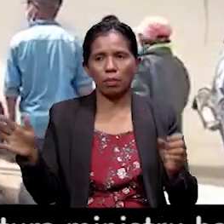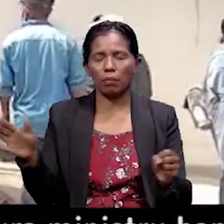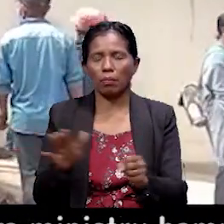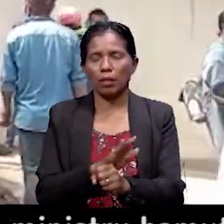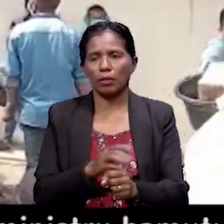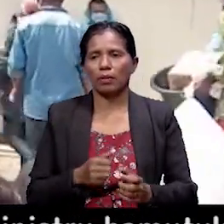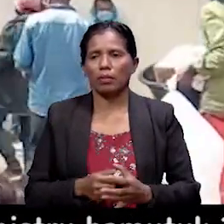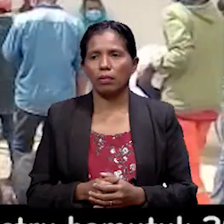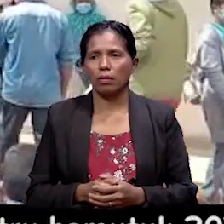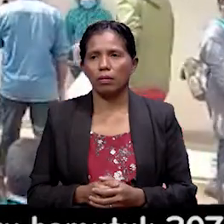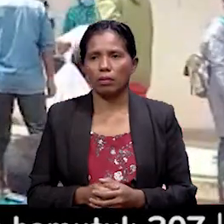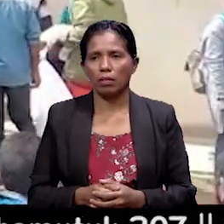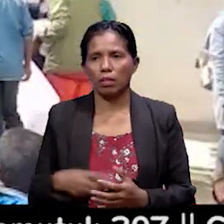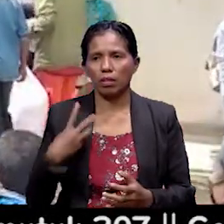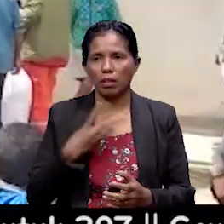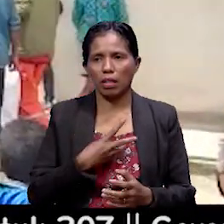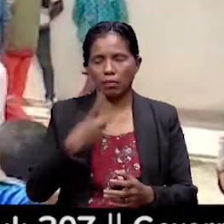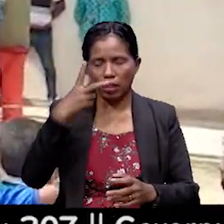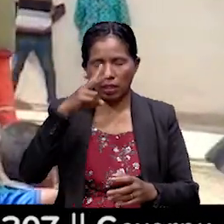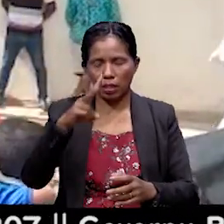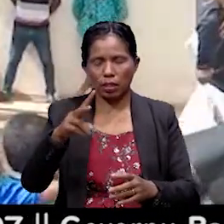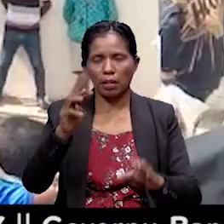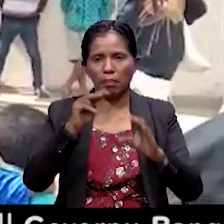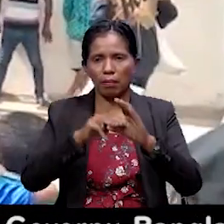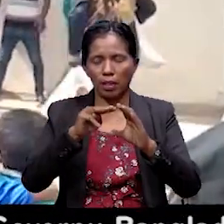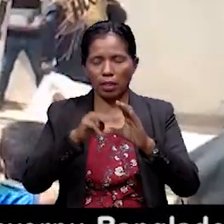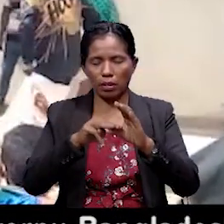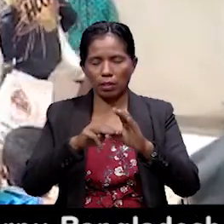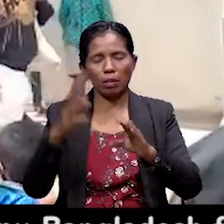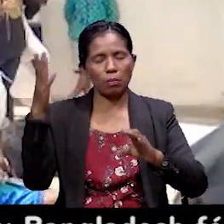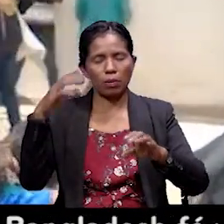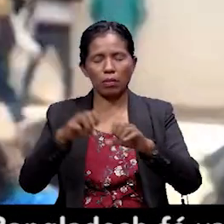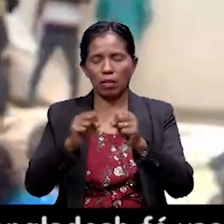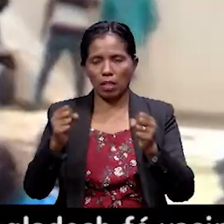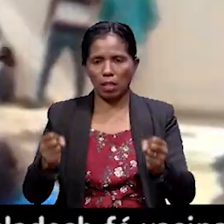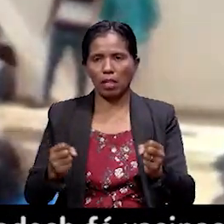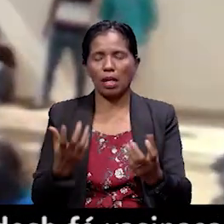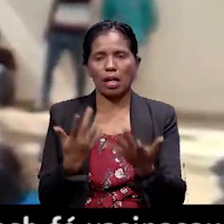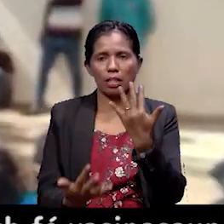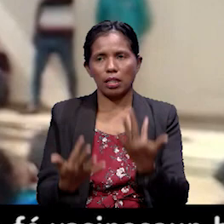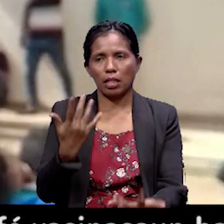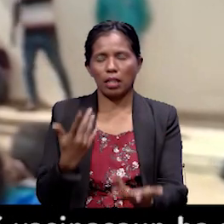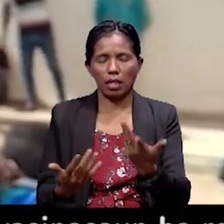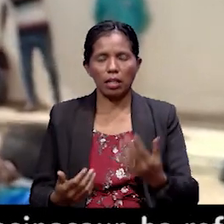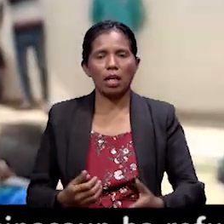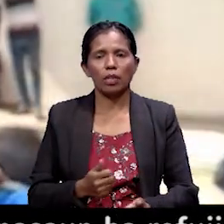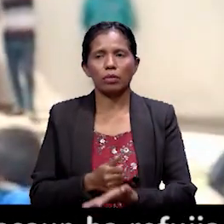Ita funcionamento, ita harifali, e mercado senebe, aihane, nomas, ho apoio ba familia